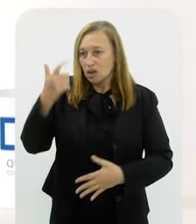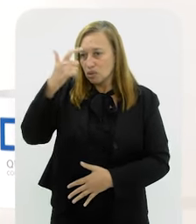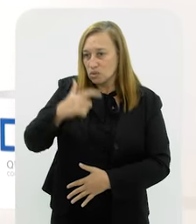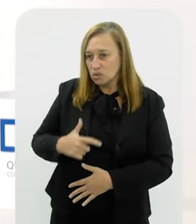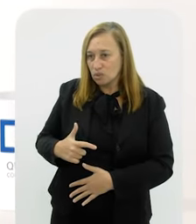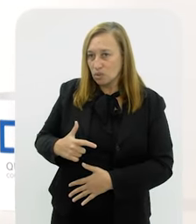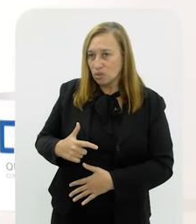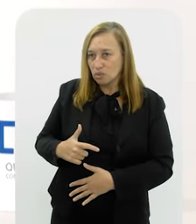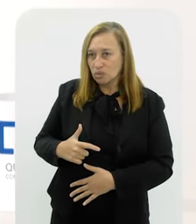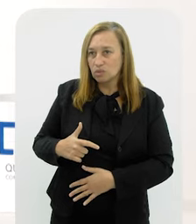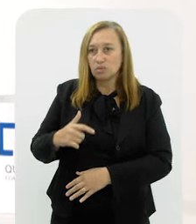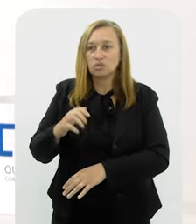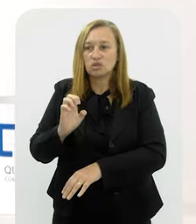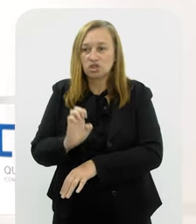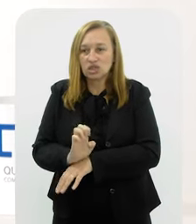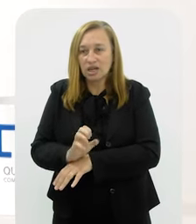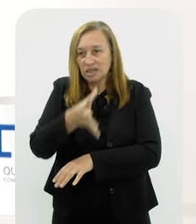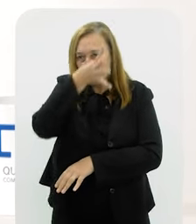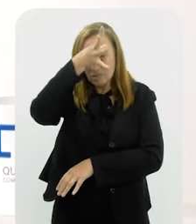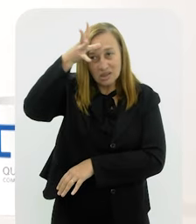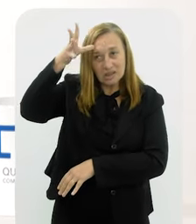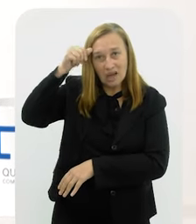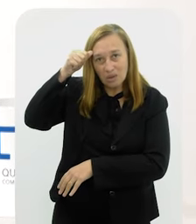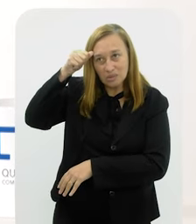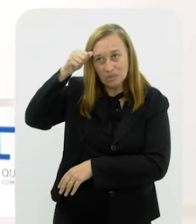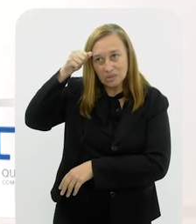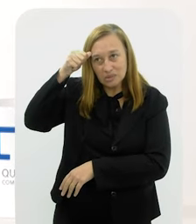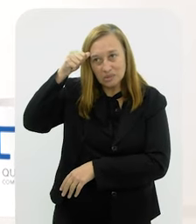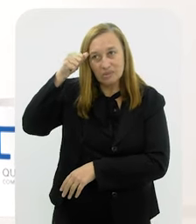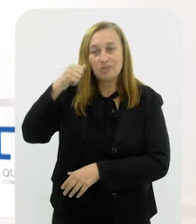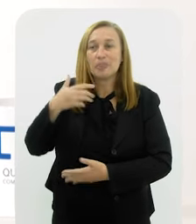Eu sou de Manaus, né? E